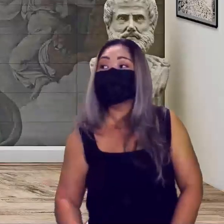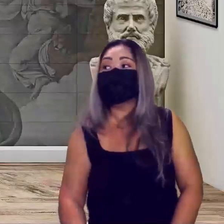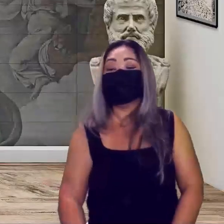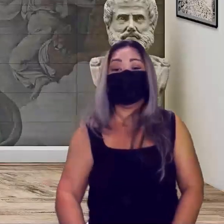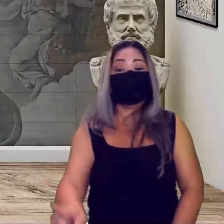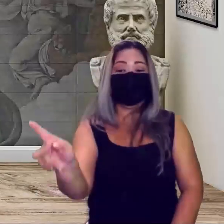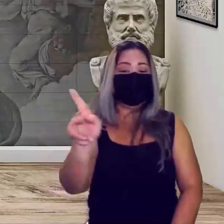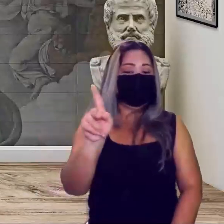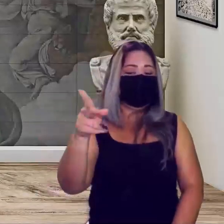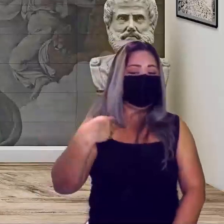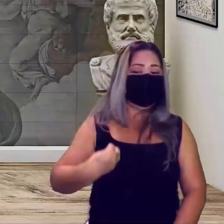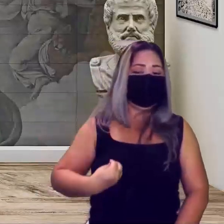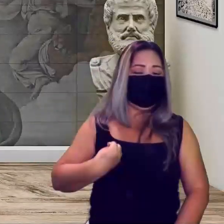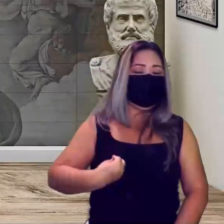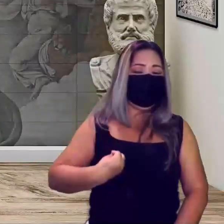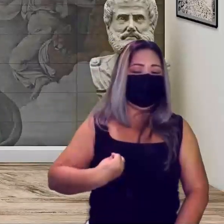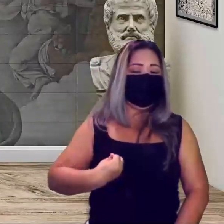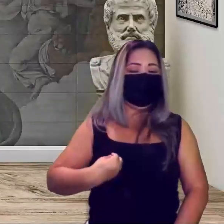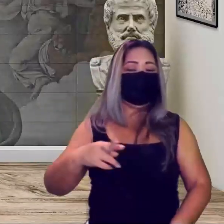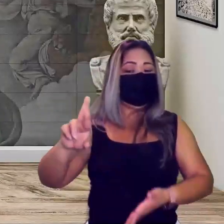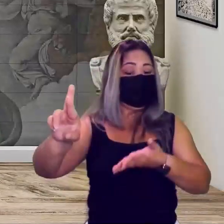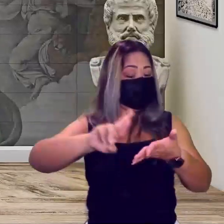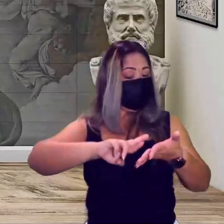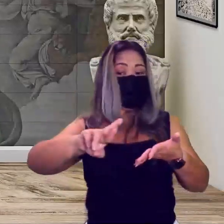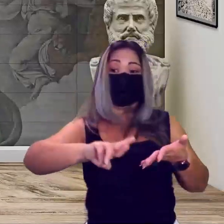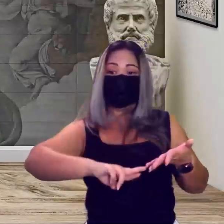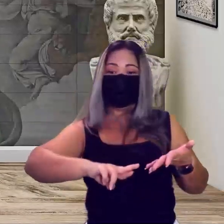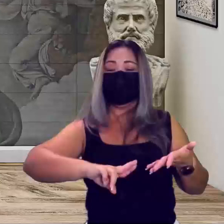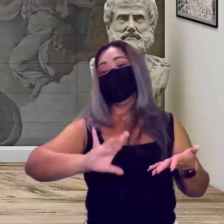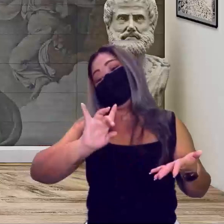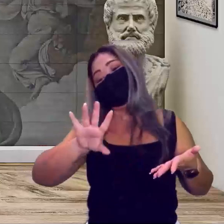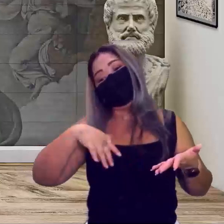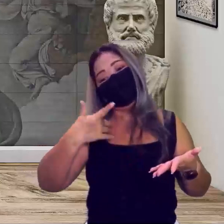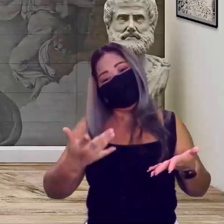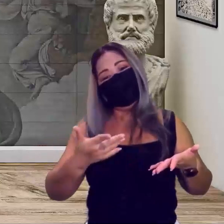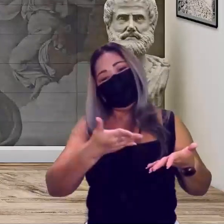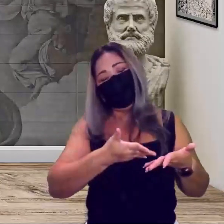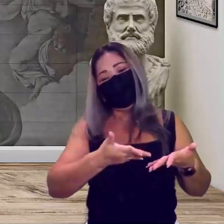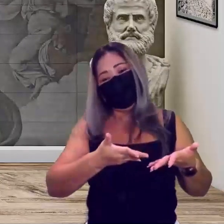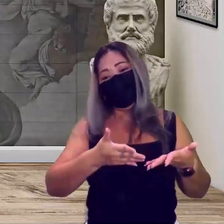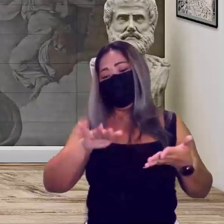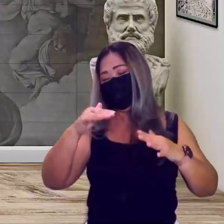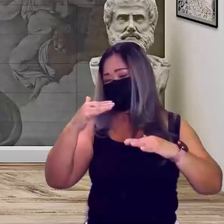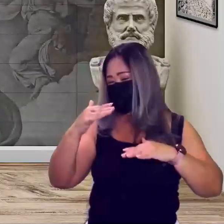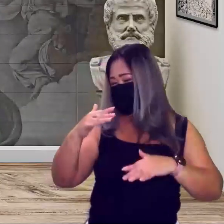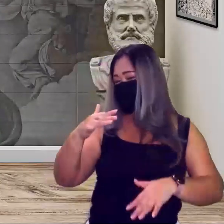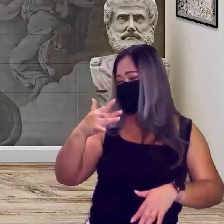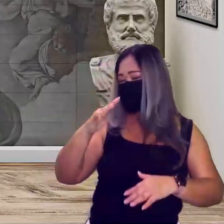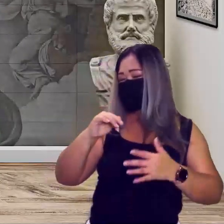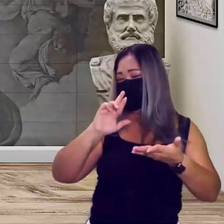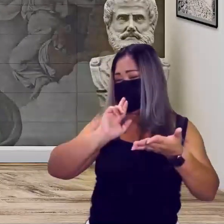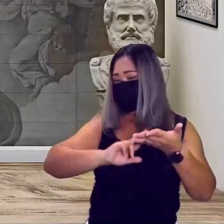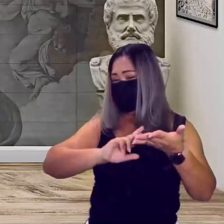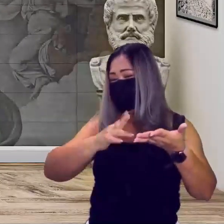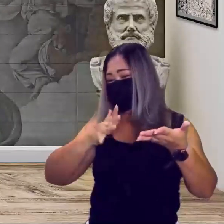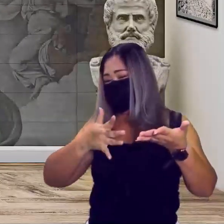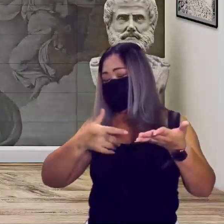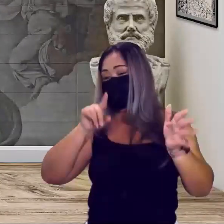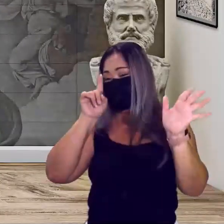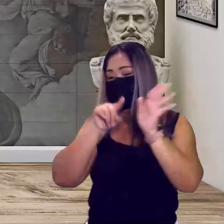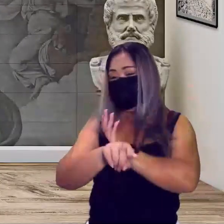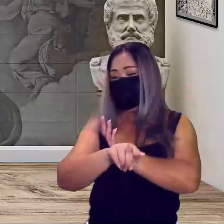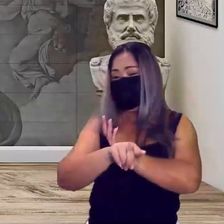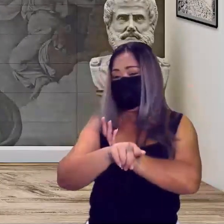E aí, professor presencial, que eles estão respondendo? Com certeza, essa aí é de nível médio, tá? Essa resposta, essa